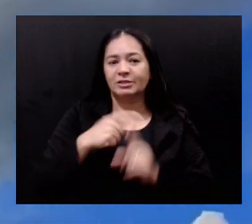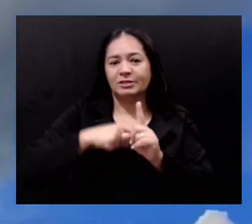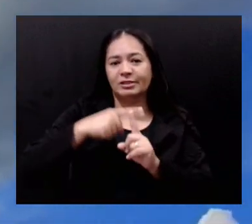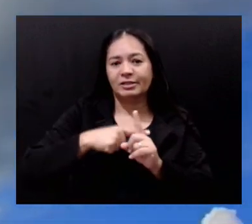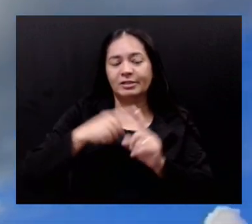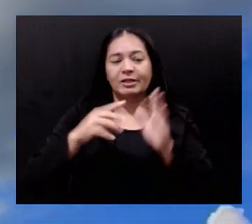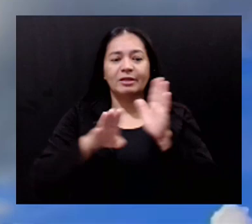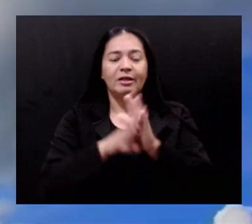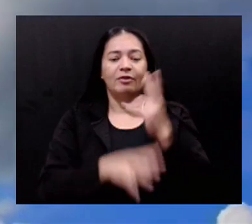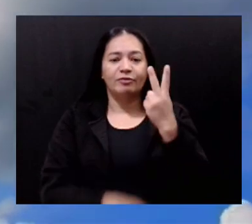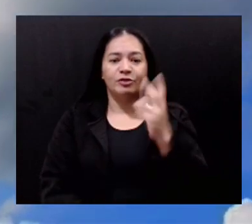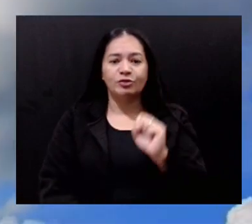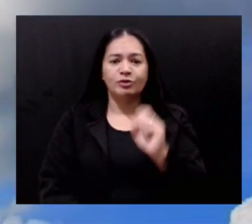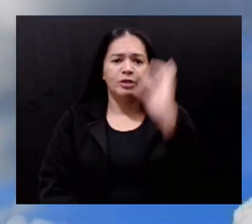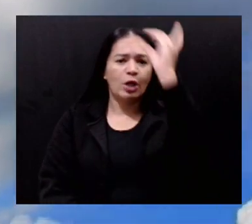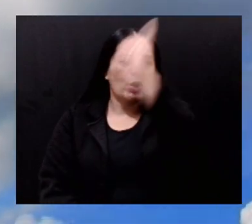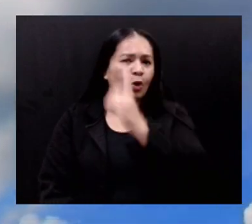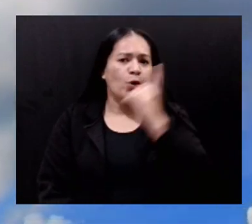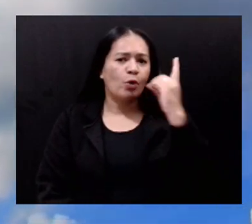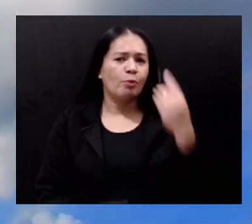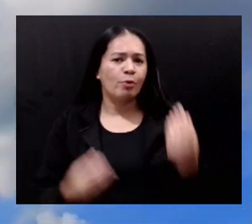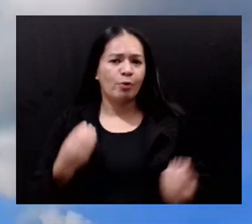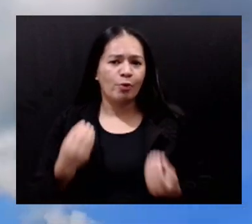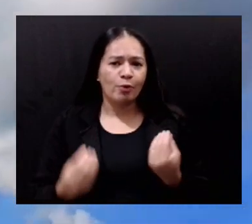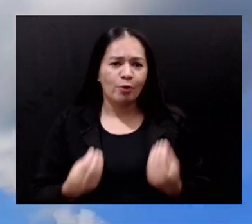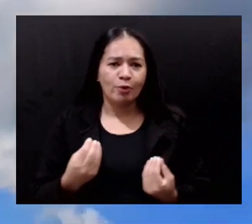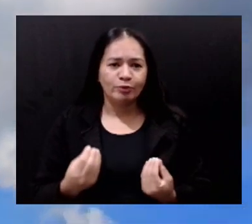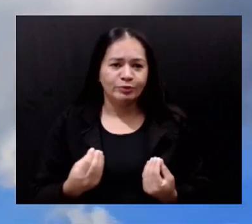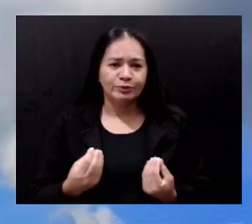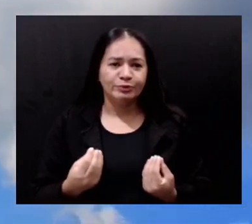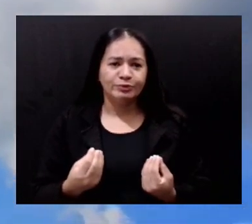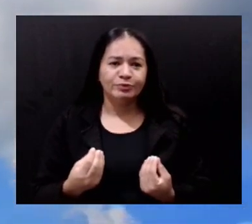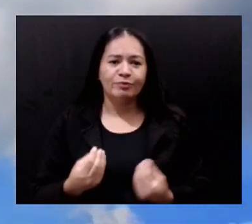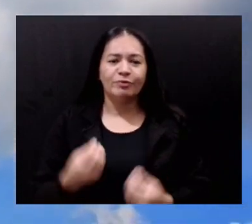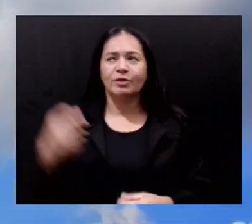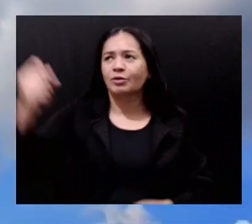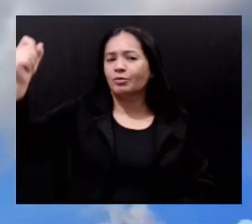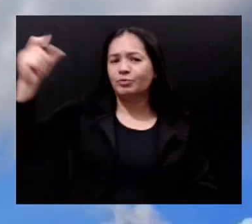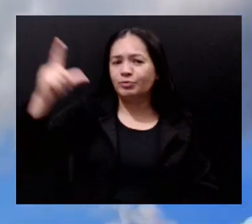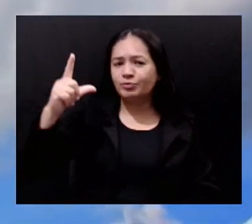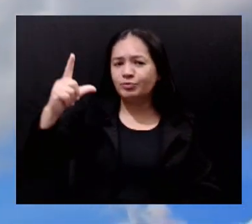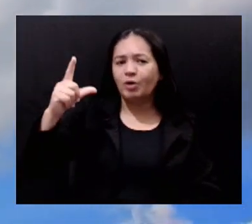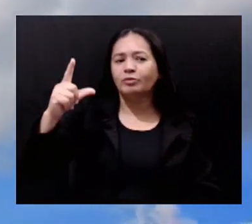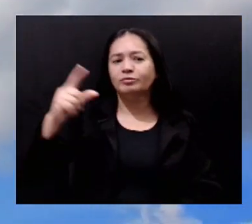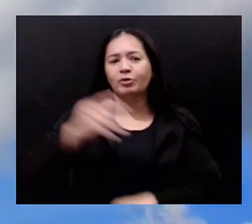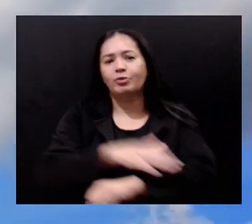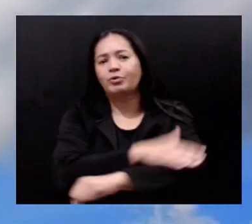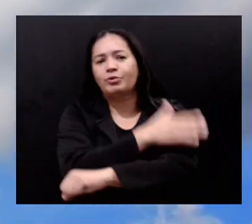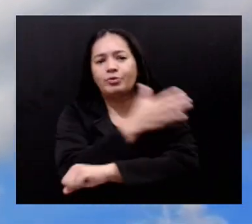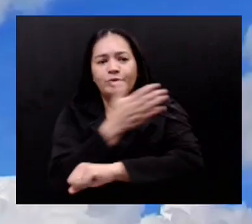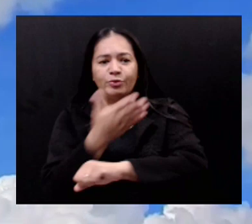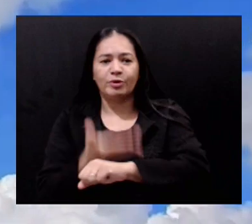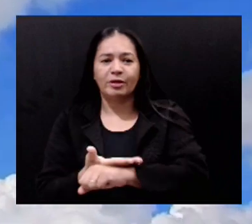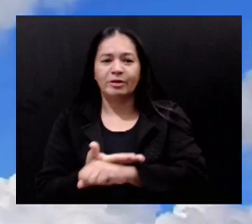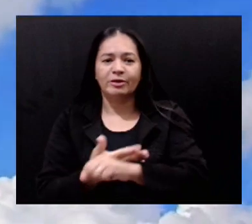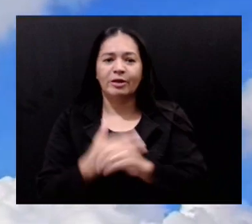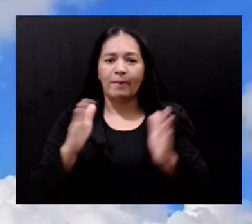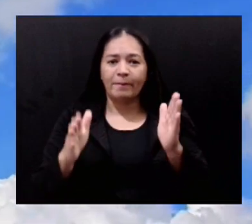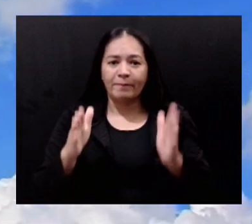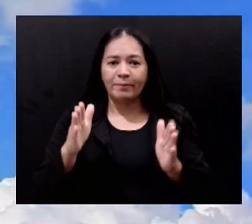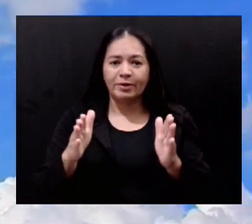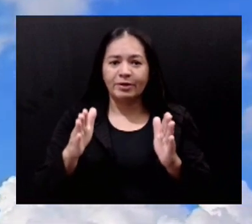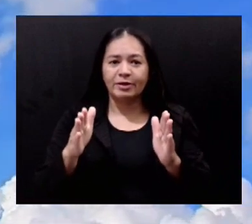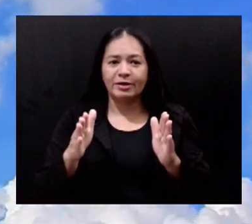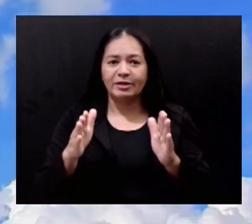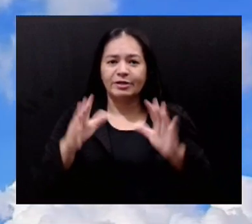hein? Previsão do tempo para o domingo é de sol com muitas nuvens durante o dia e períodos de céu nublado. Noite